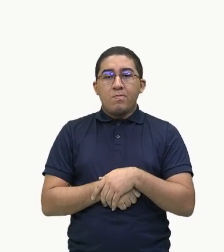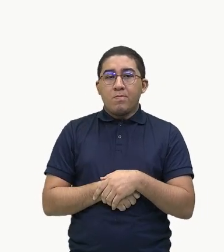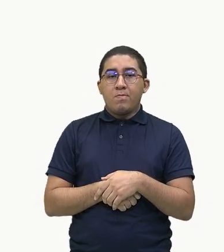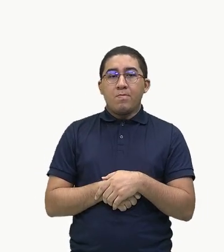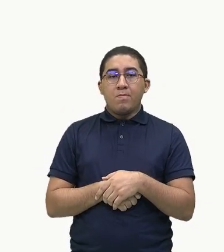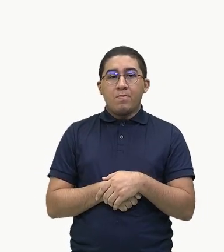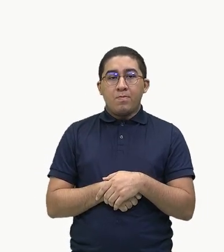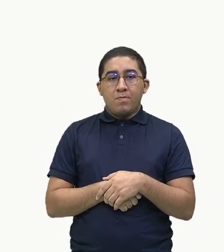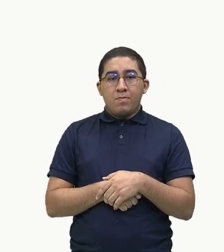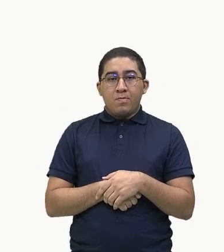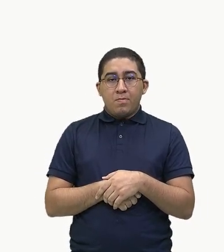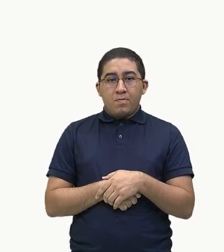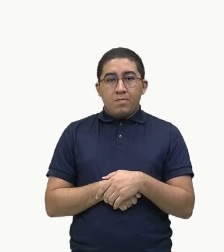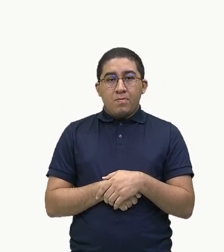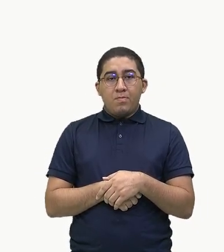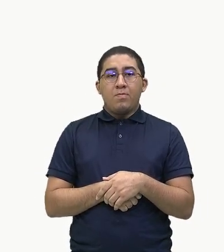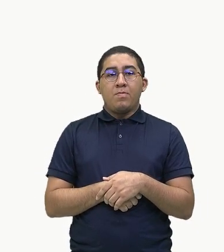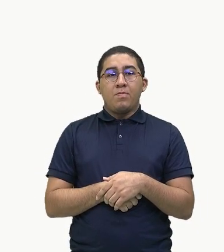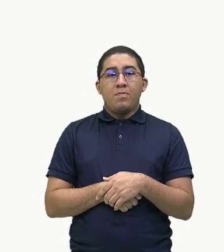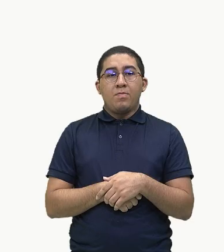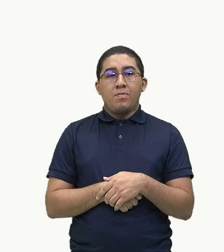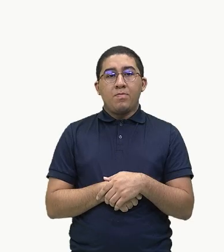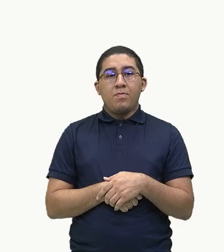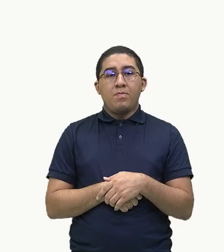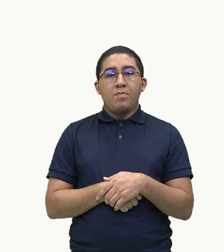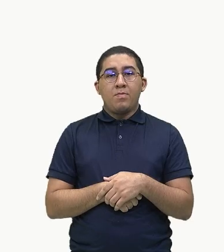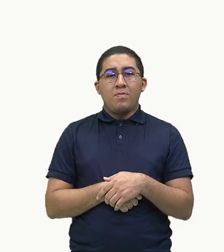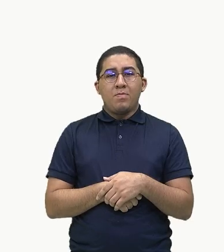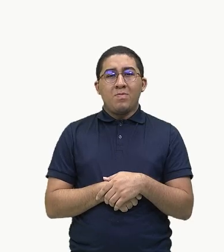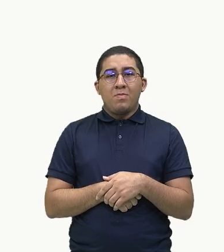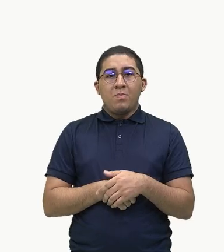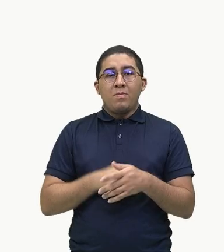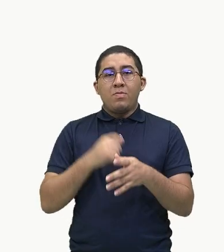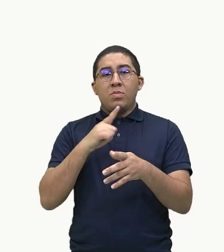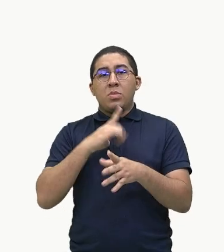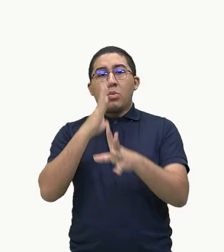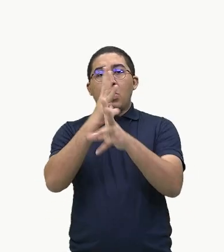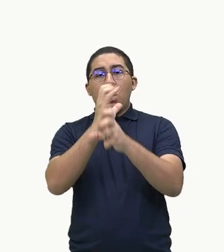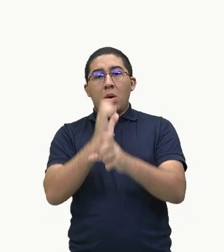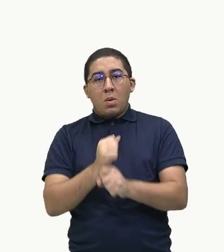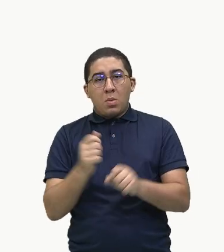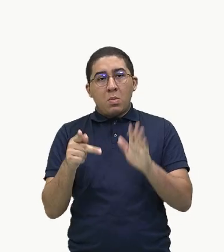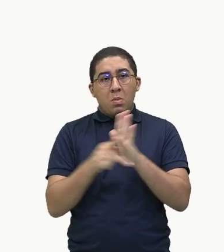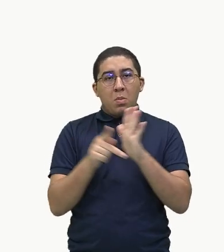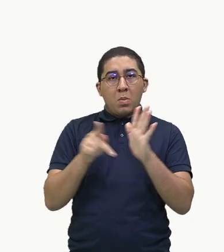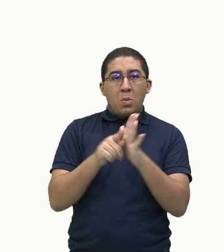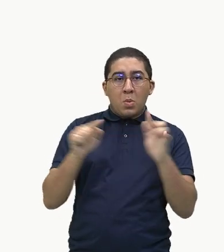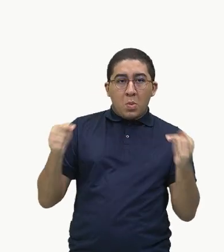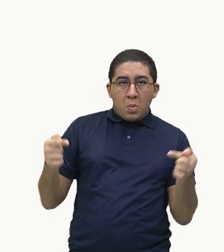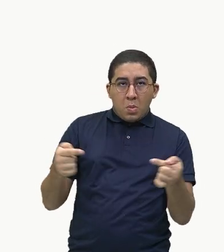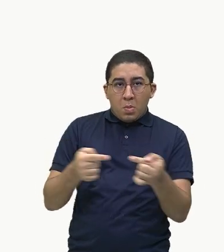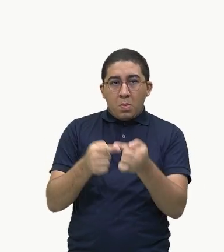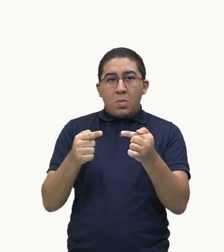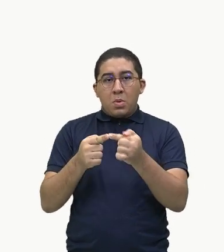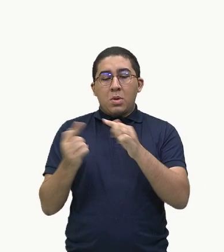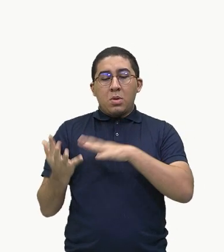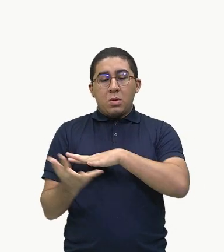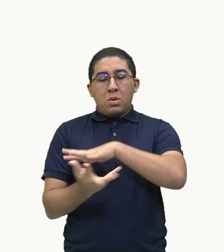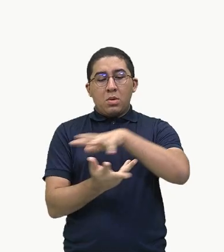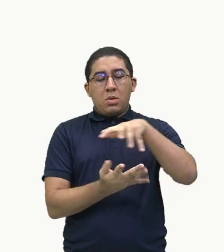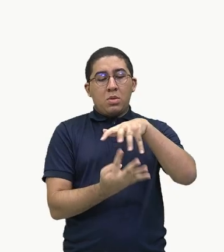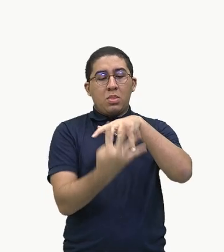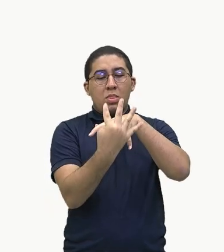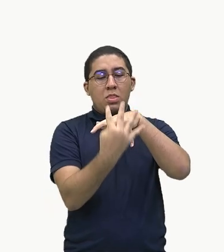foi realizado um cálculo, né, para se estabelecer os fusos horários da Terra. Então, esse cálculo ele